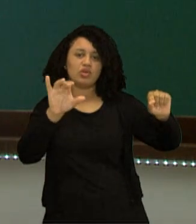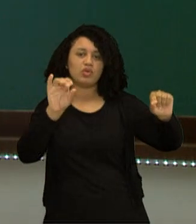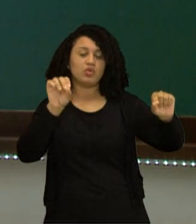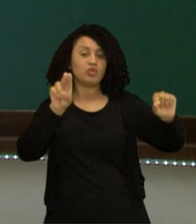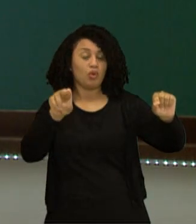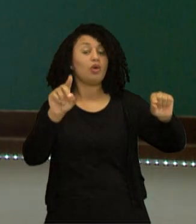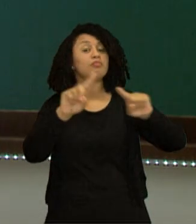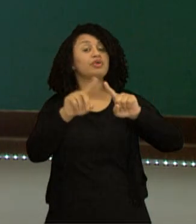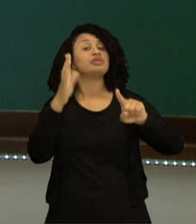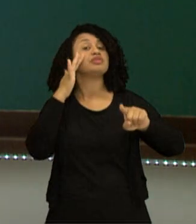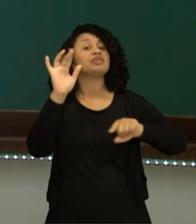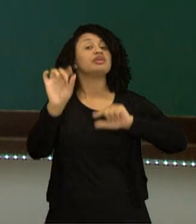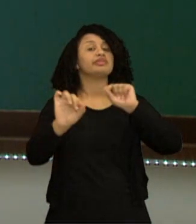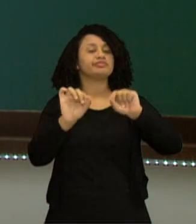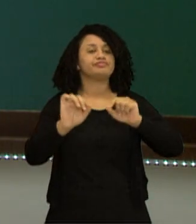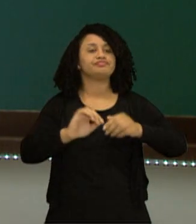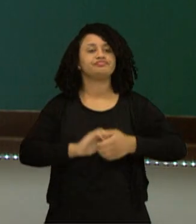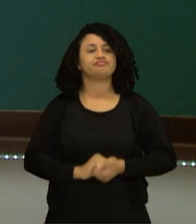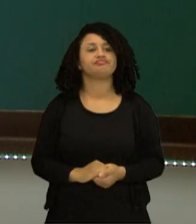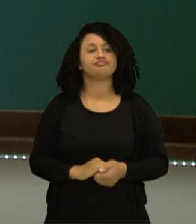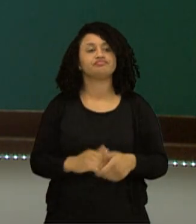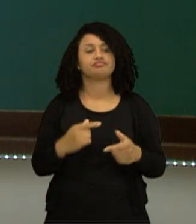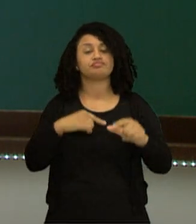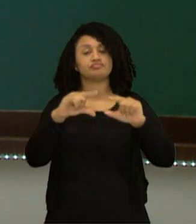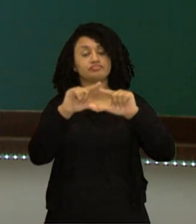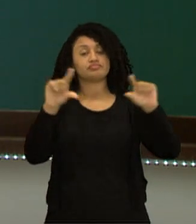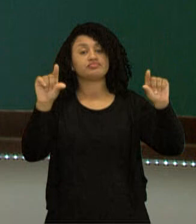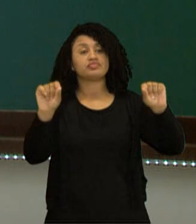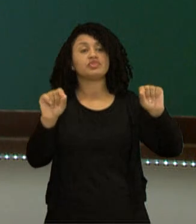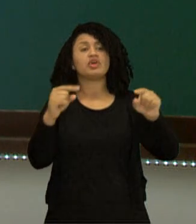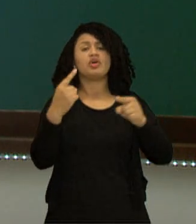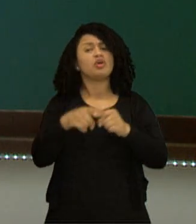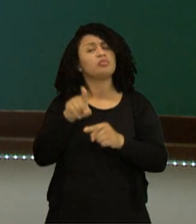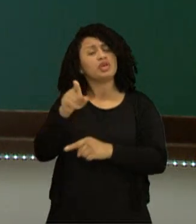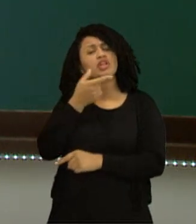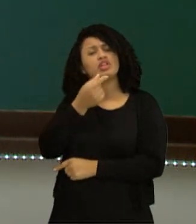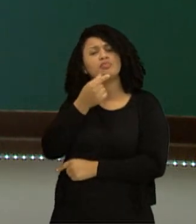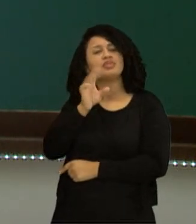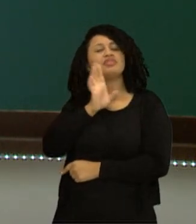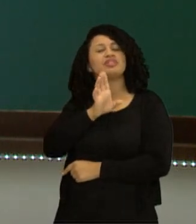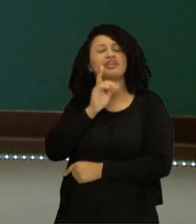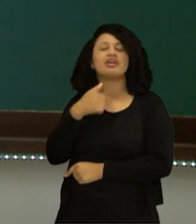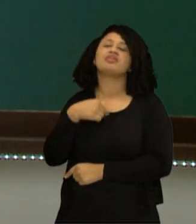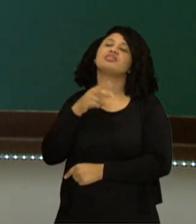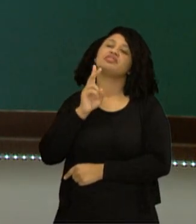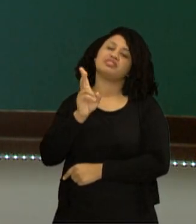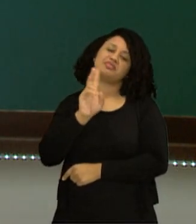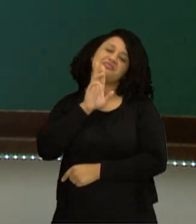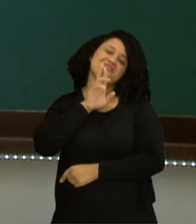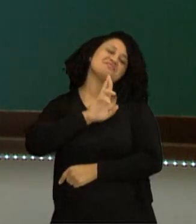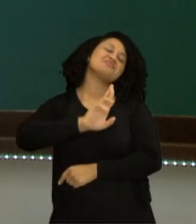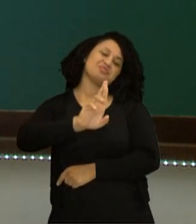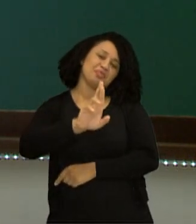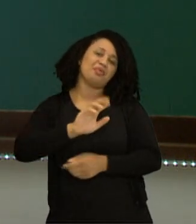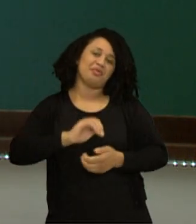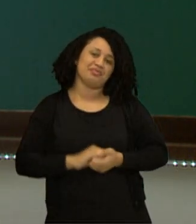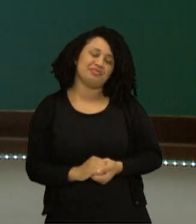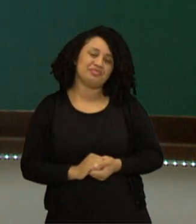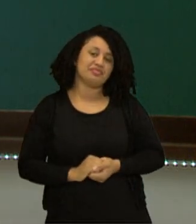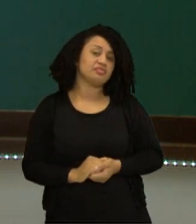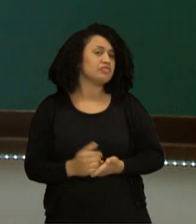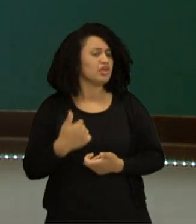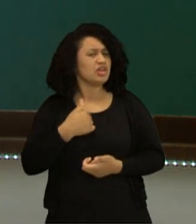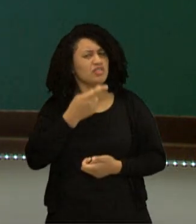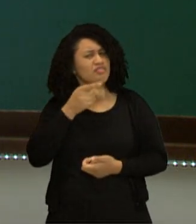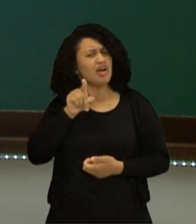quem eu estou falando. Então o trecho diz o seguinte: porque ele é um menino legal, eu sempre respondo. E não chame